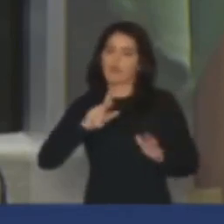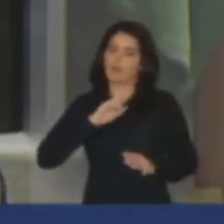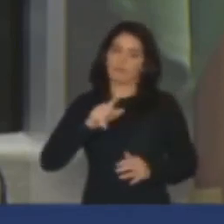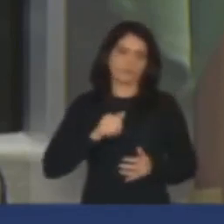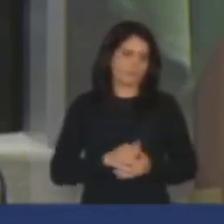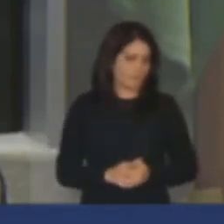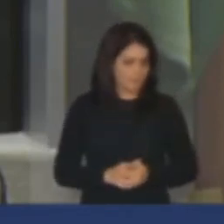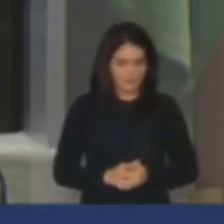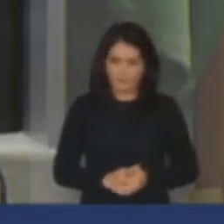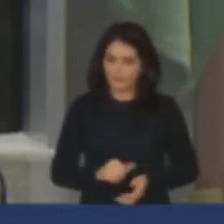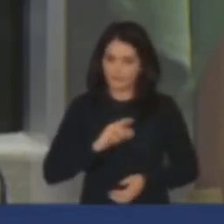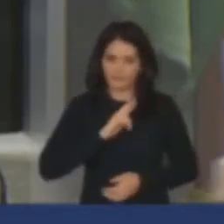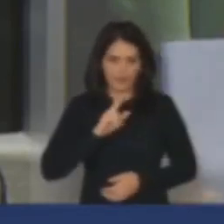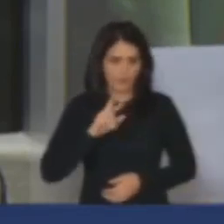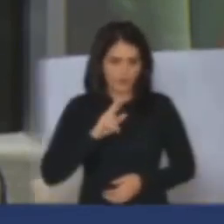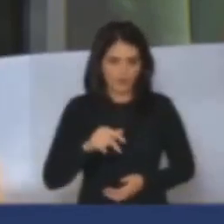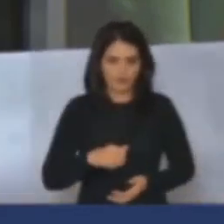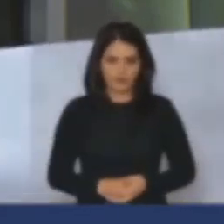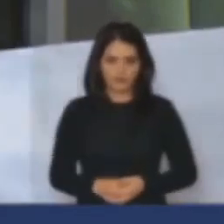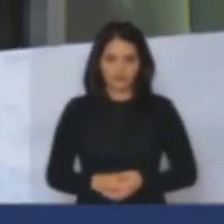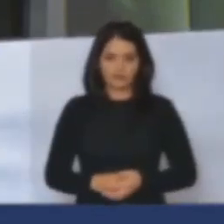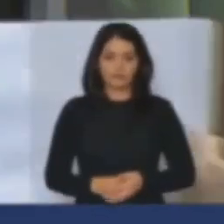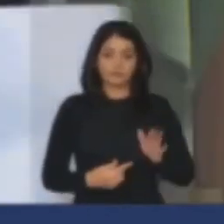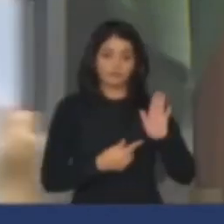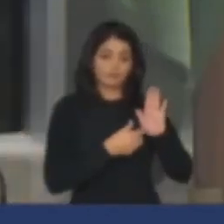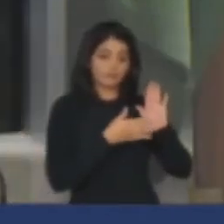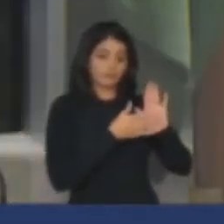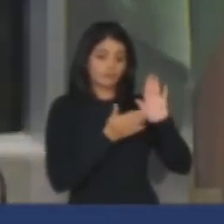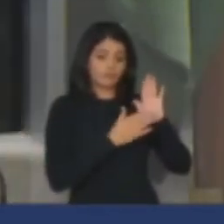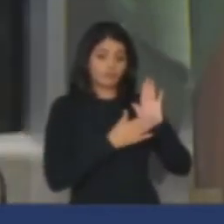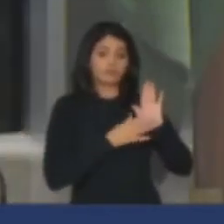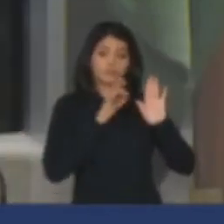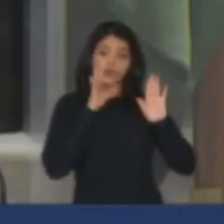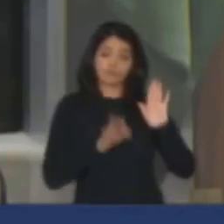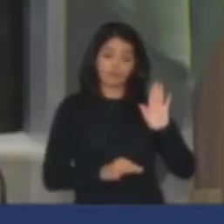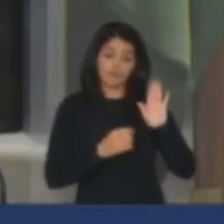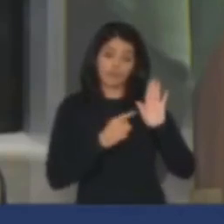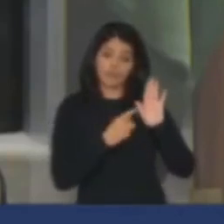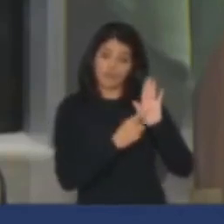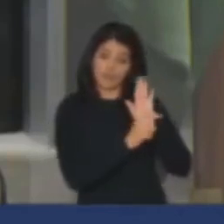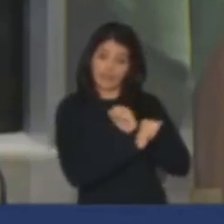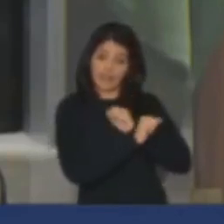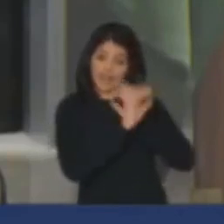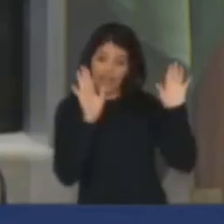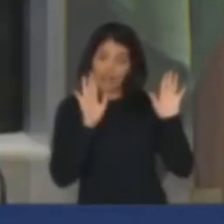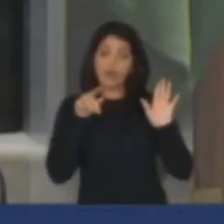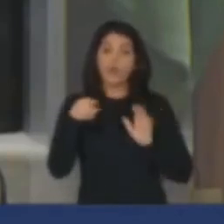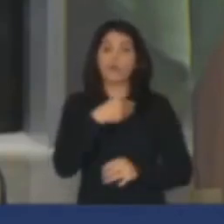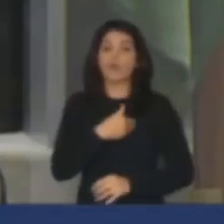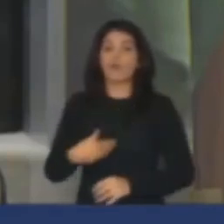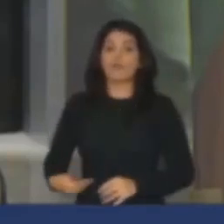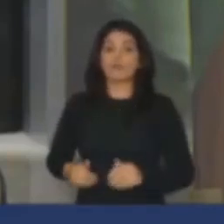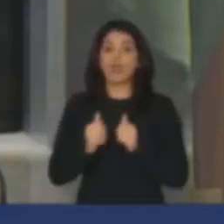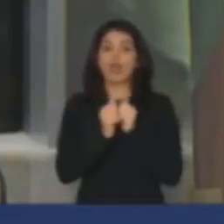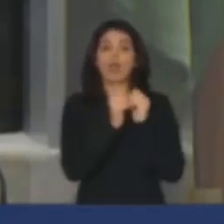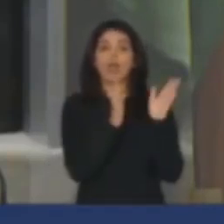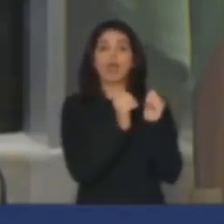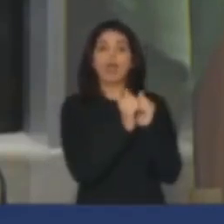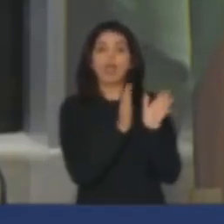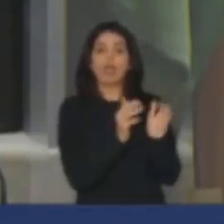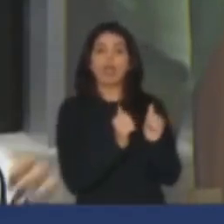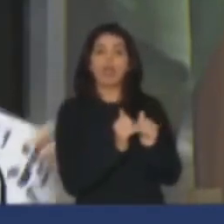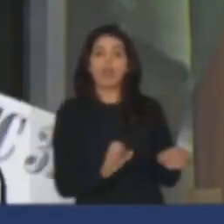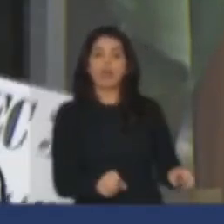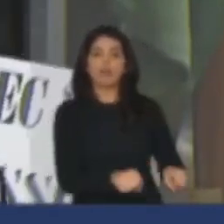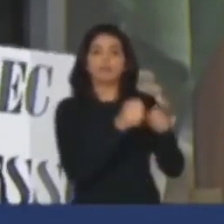analisa essa PEC especial. E ali está muito claro que o governo está desmanchando, desmontando a casa. Uma